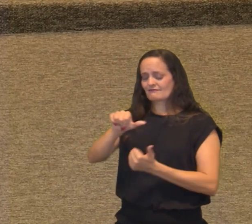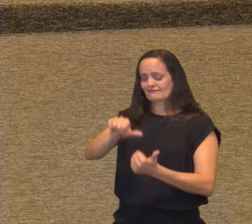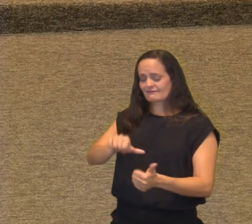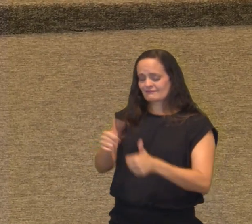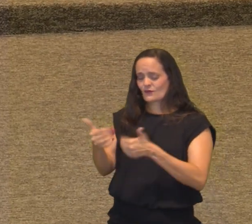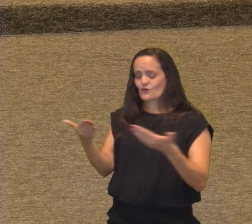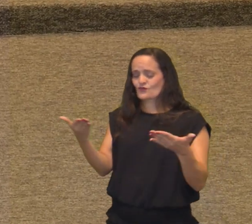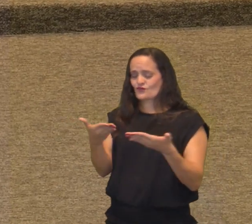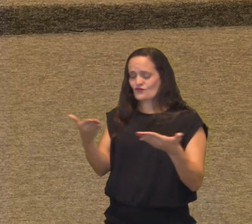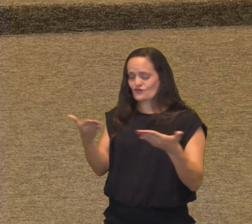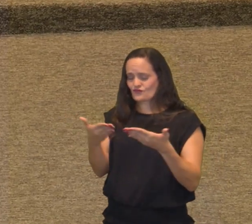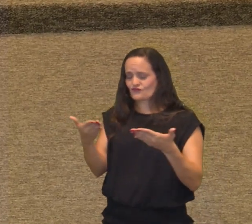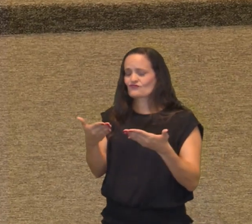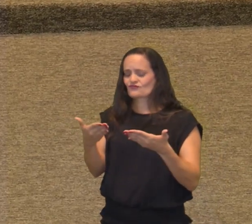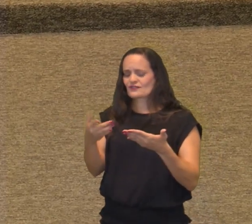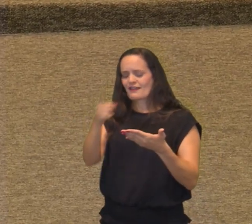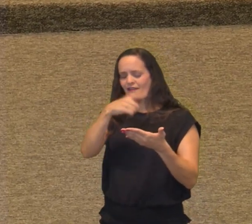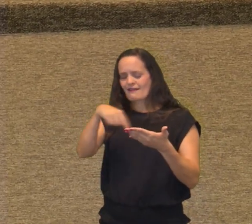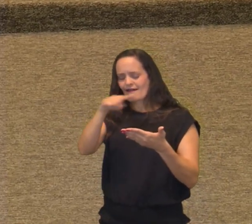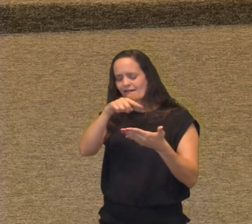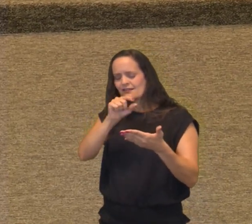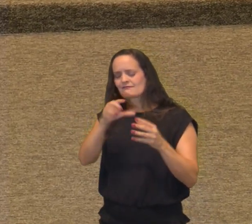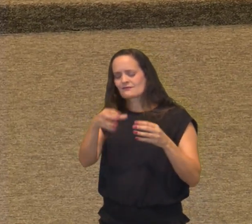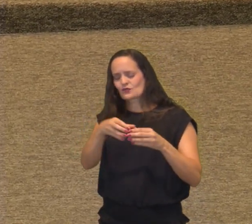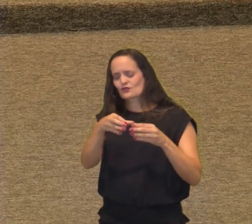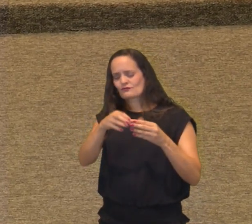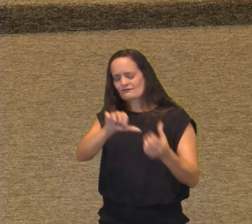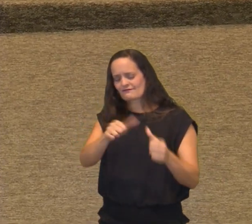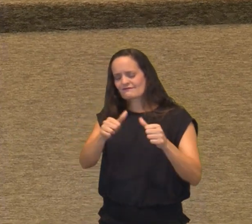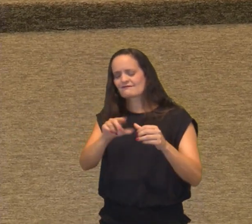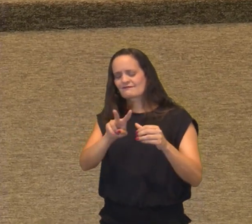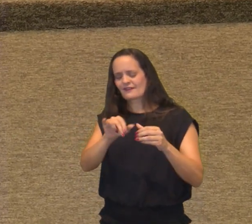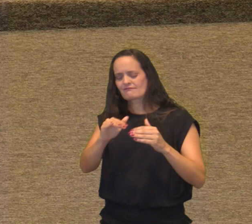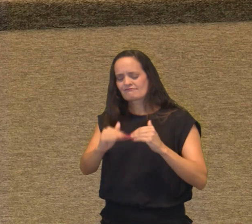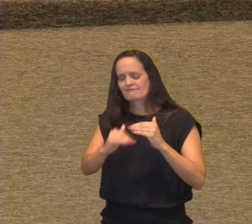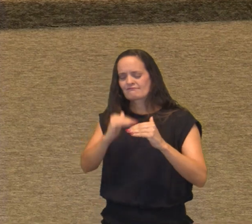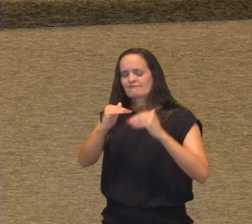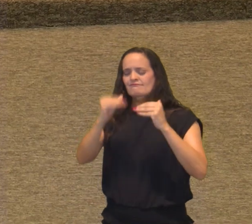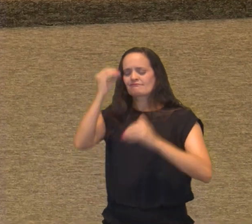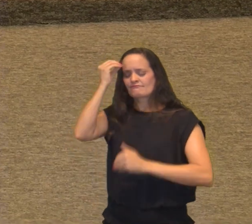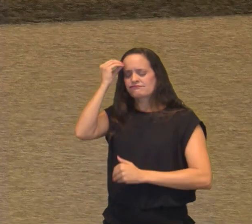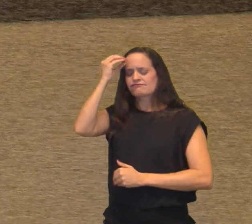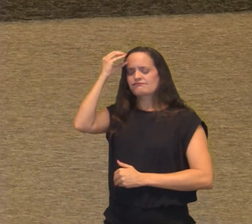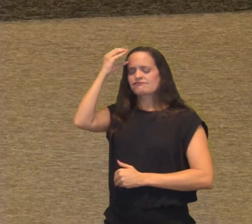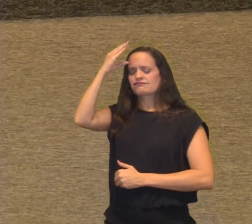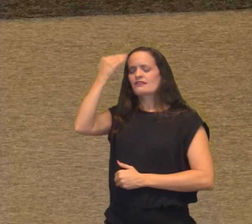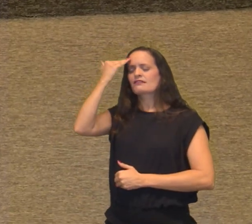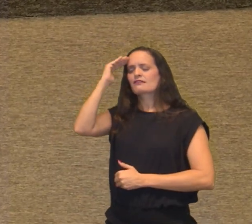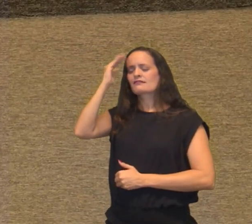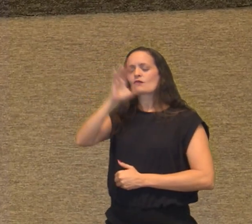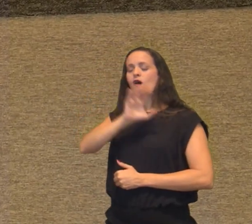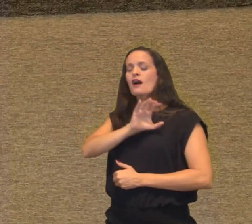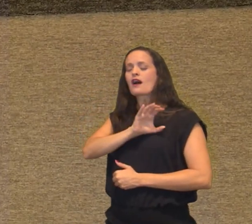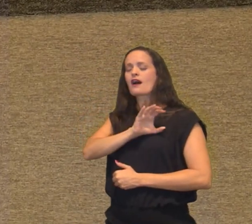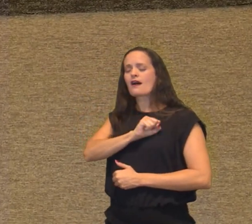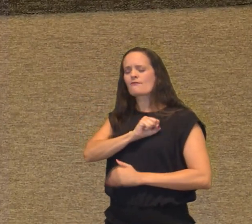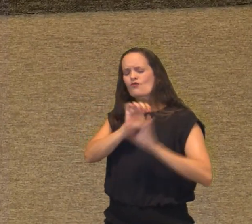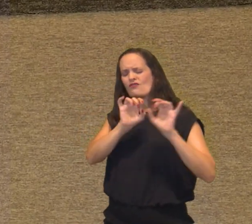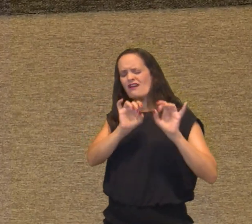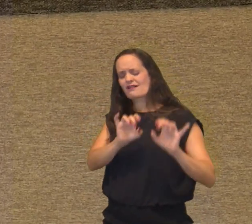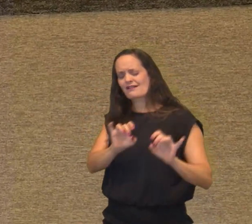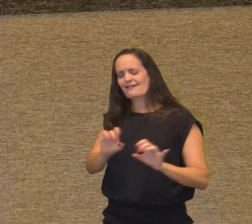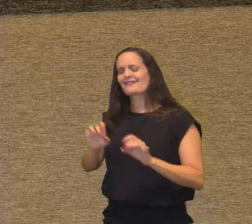ó Deus. Que eles cresçam, Senhor, e entendam o Teu amor a cada dia de suas vidas,